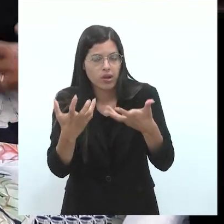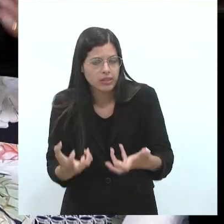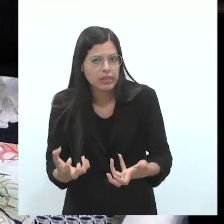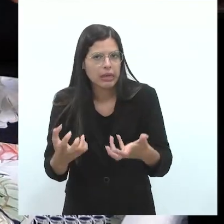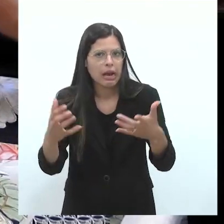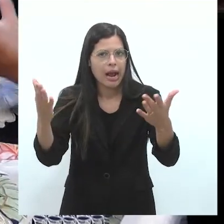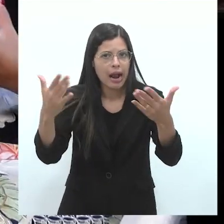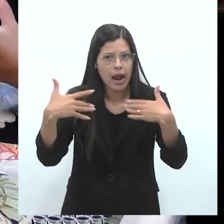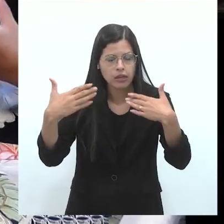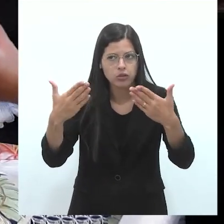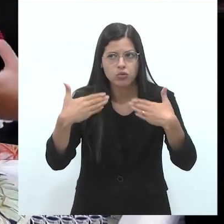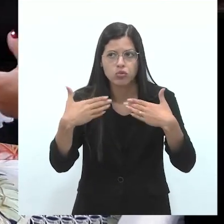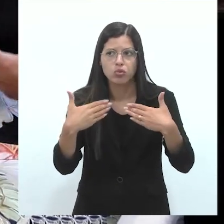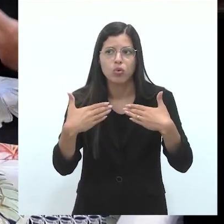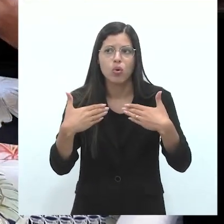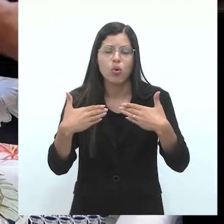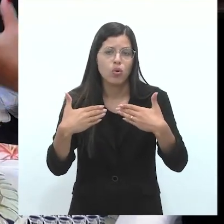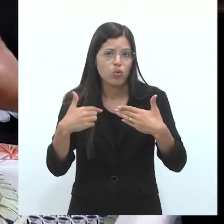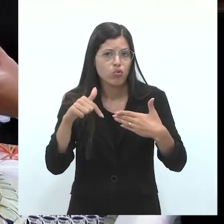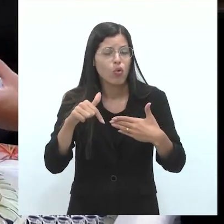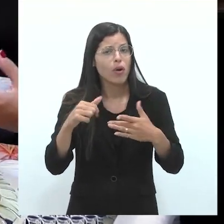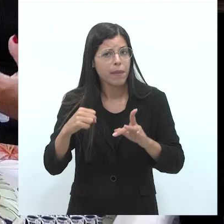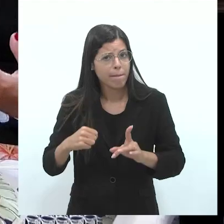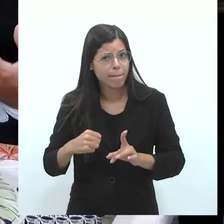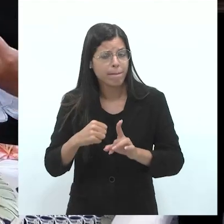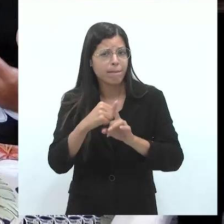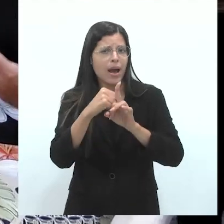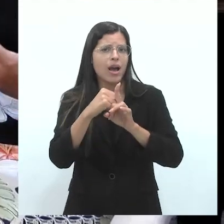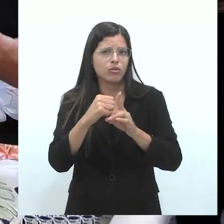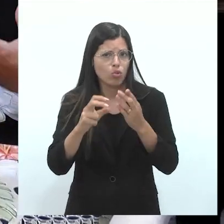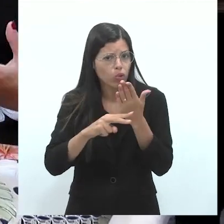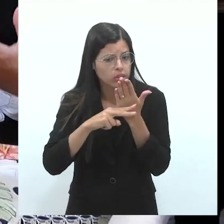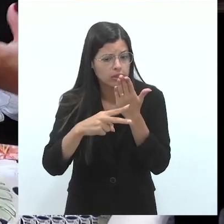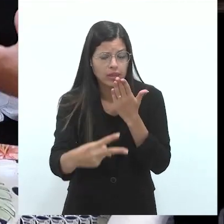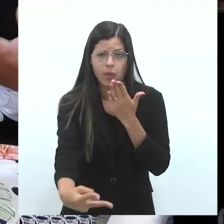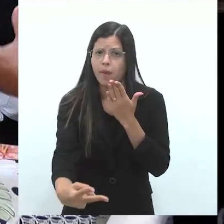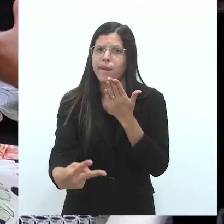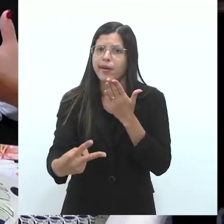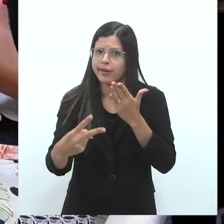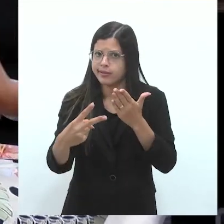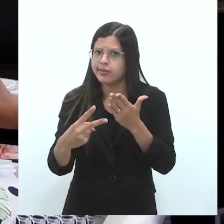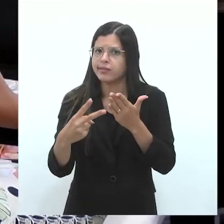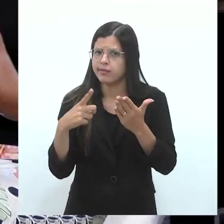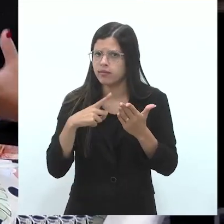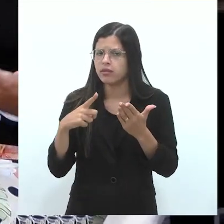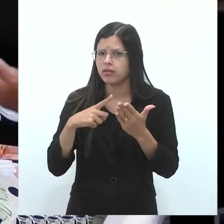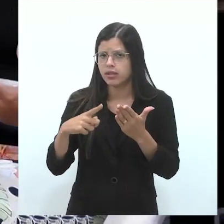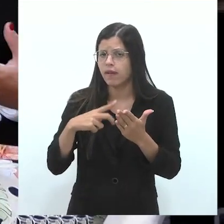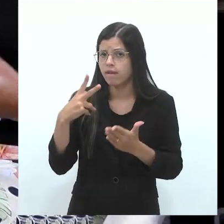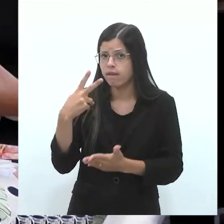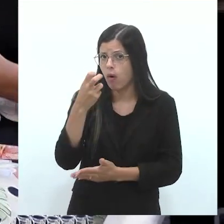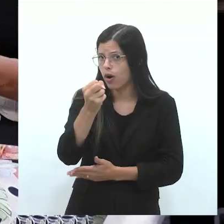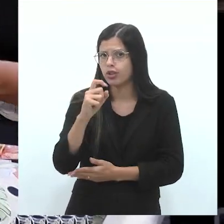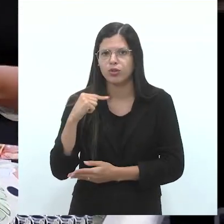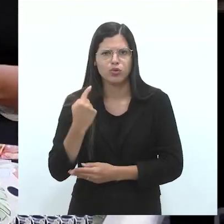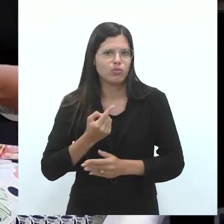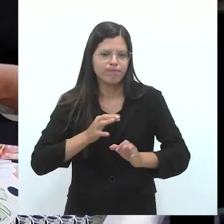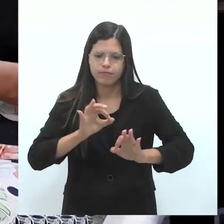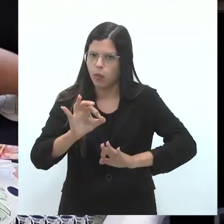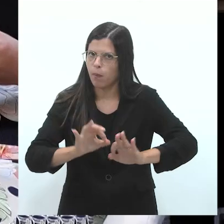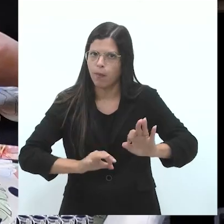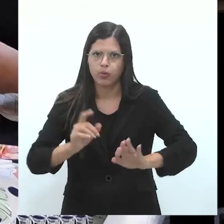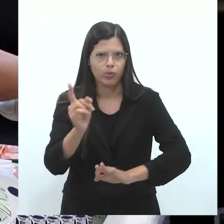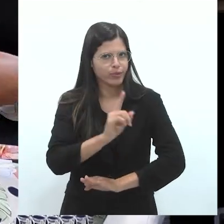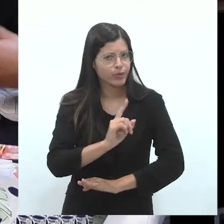junto com uma onda de calor, e, obviamente, esses impactos simultâneos são muito maiores, e nós não estamos